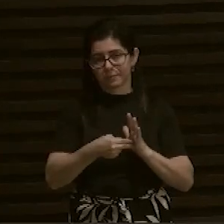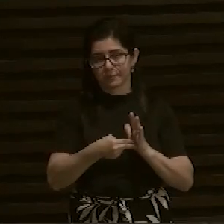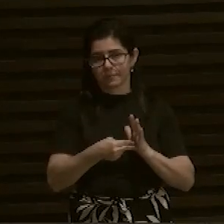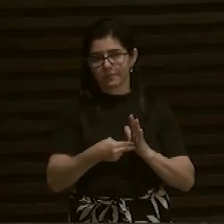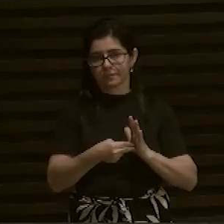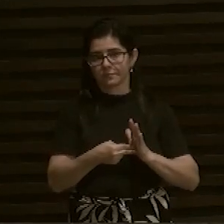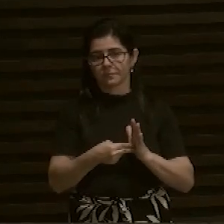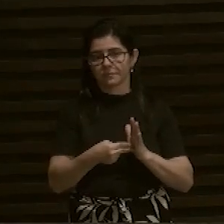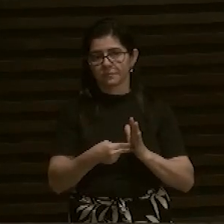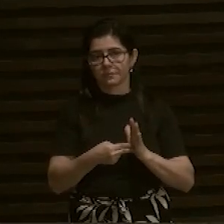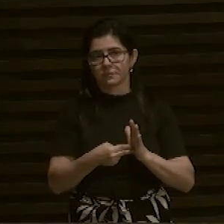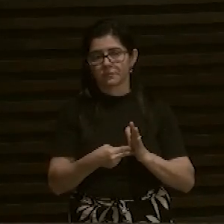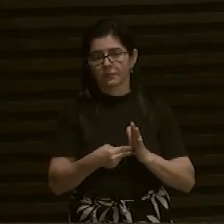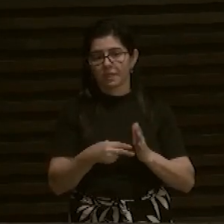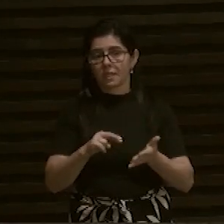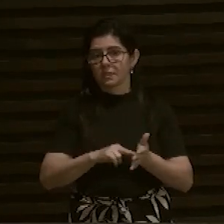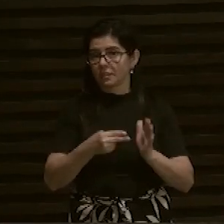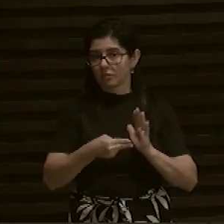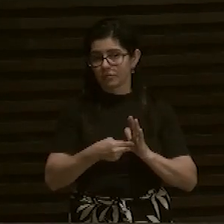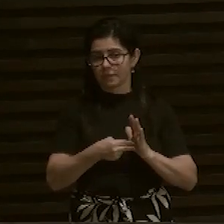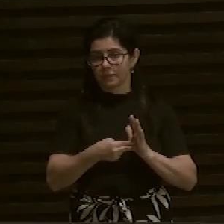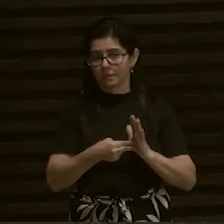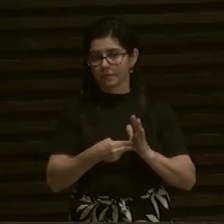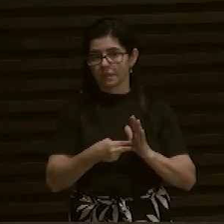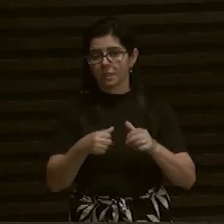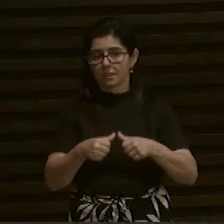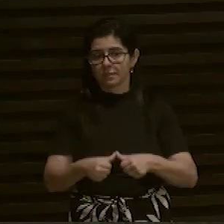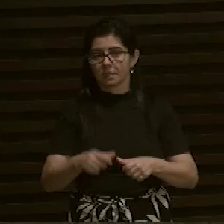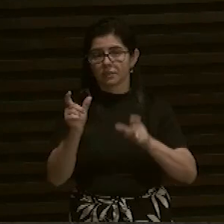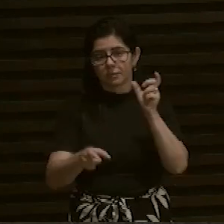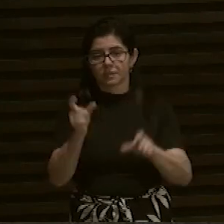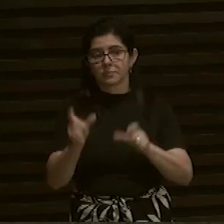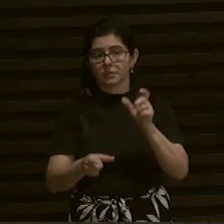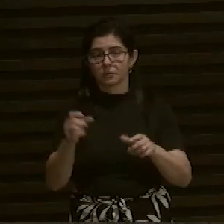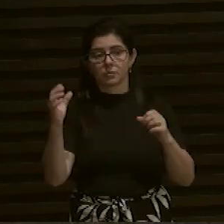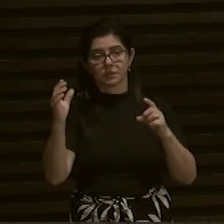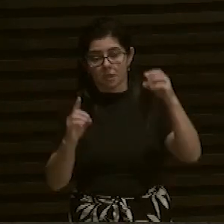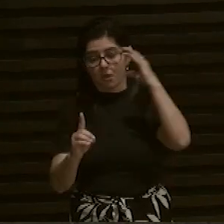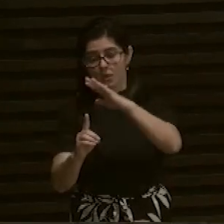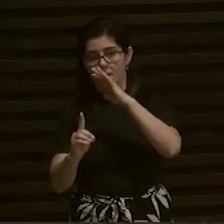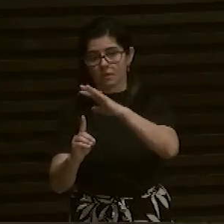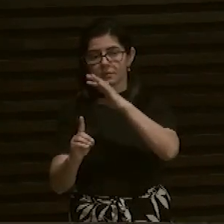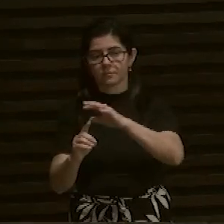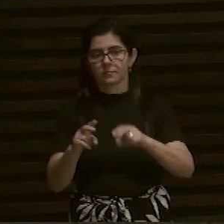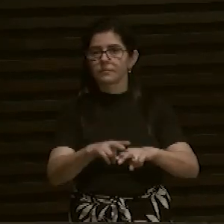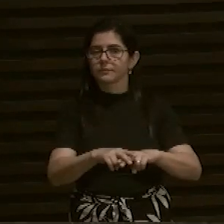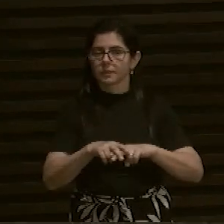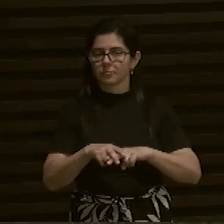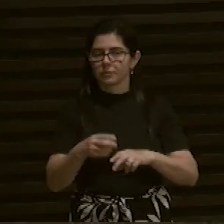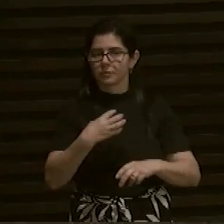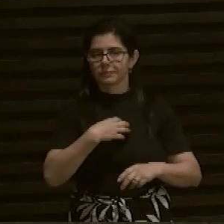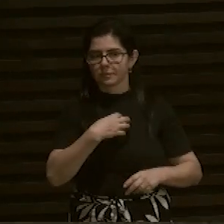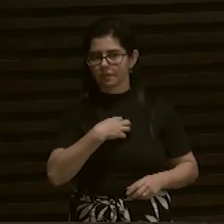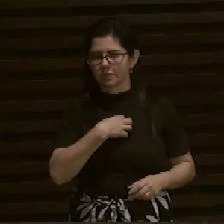Ele quer dizer que eles estão sendo influenciados por atitudes carnais. Ele quer dizer que esses cristãos estão deixando a carne, o